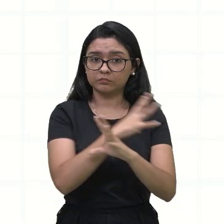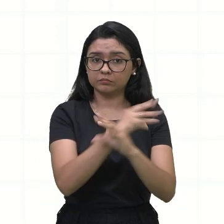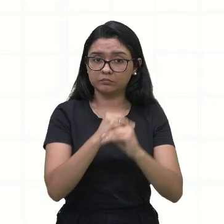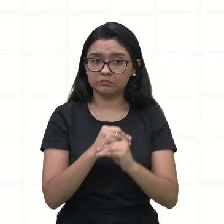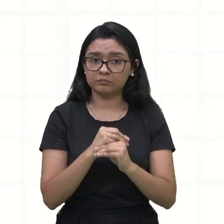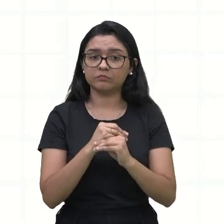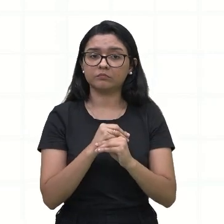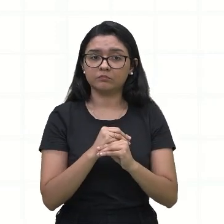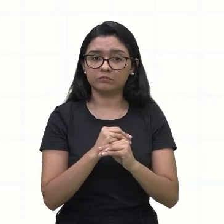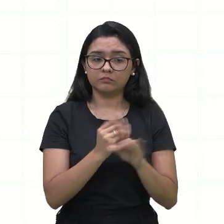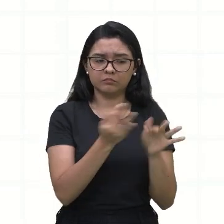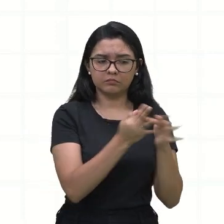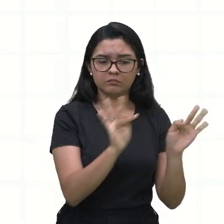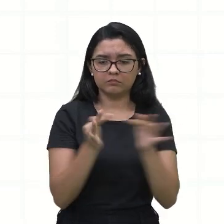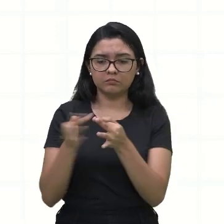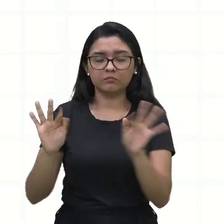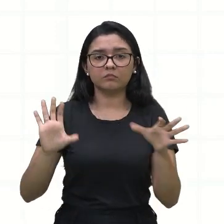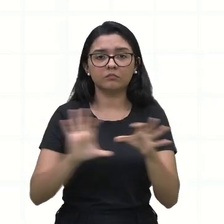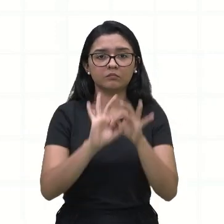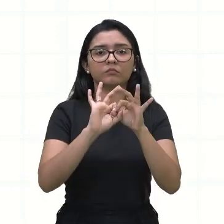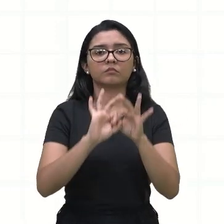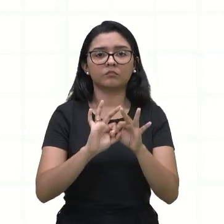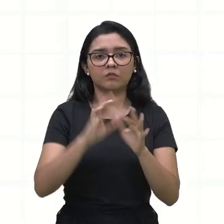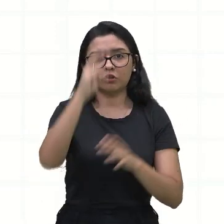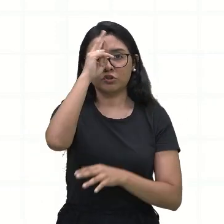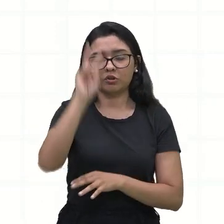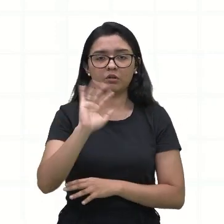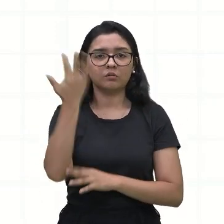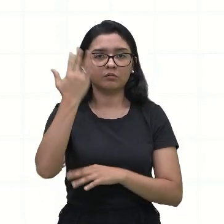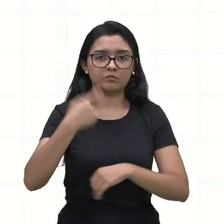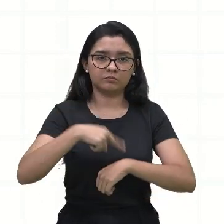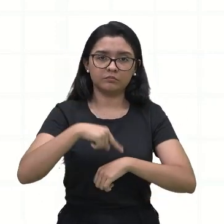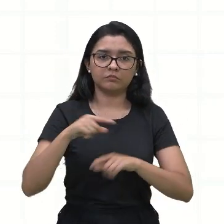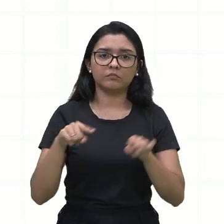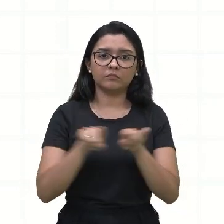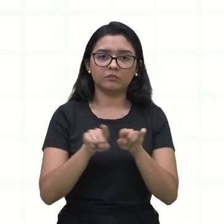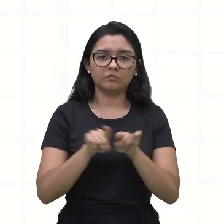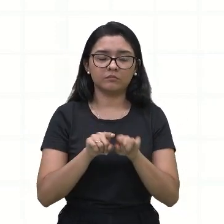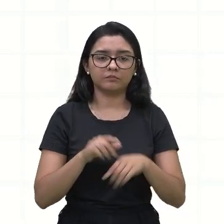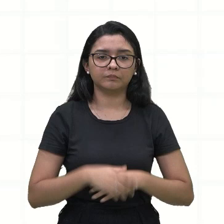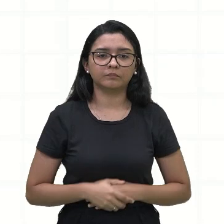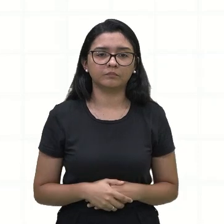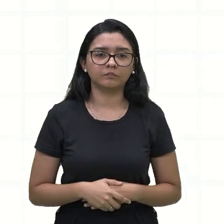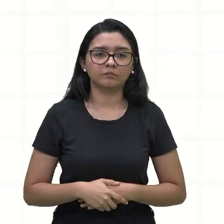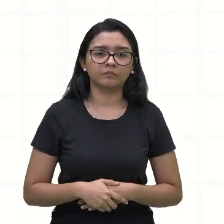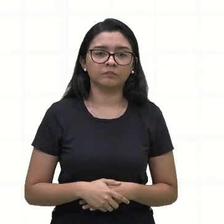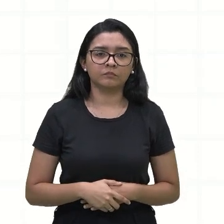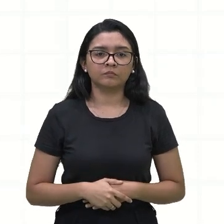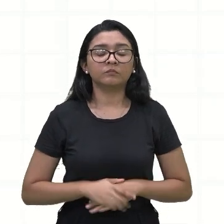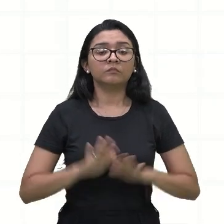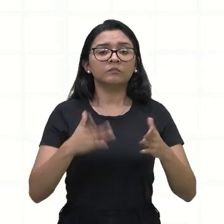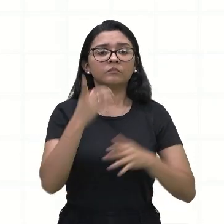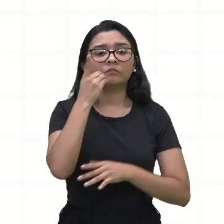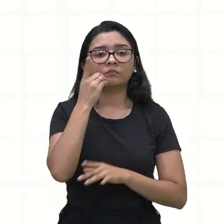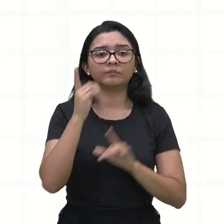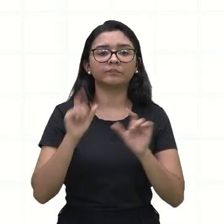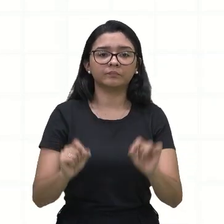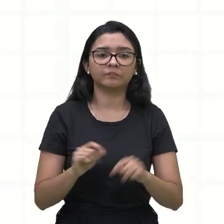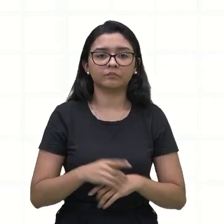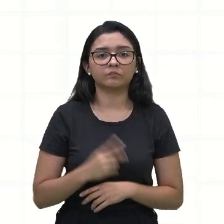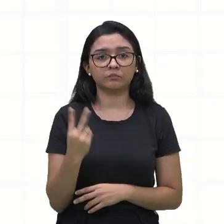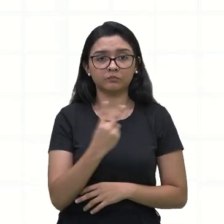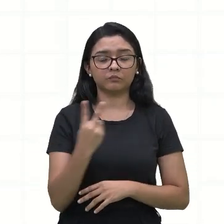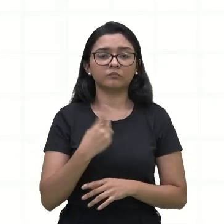indicando aí o momento em que a história ocorreu, estabelecendo ali uma sequência de tempo. Ó. Certo dia,